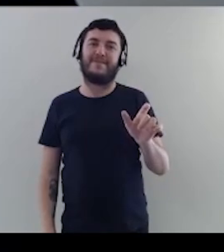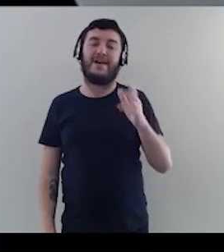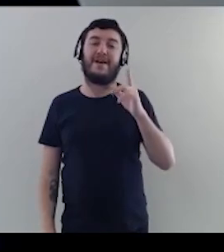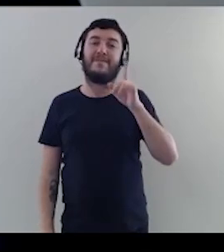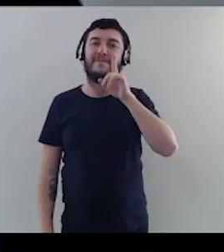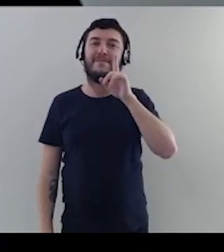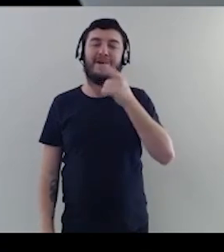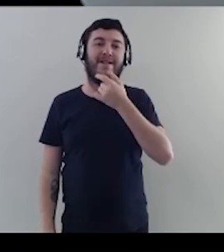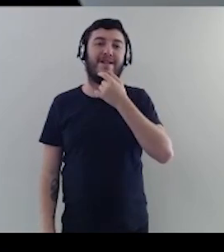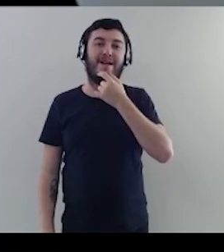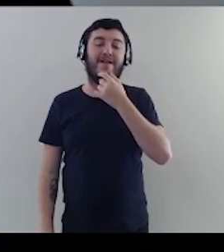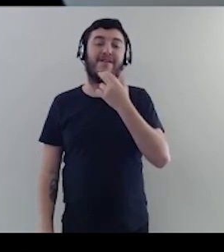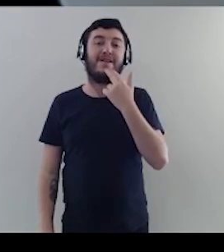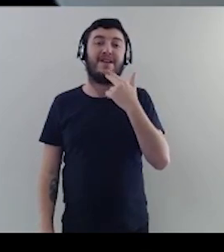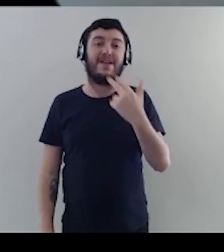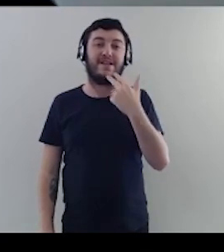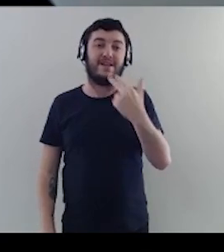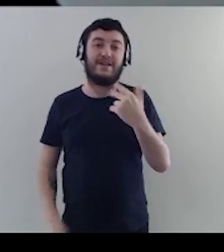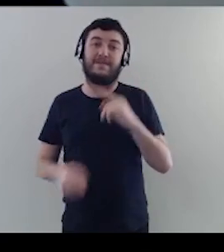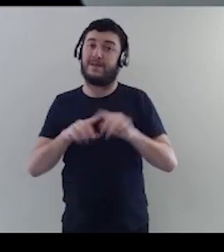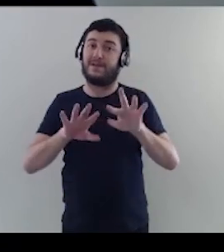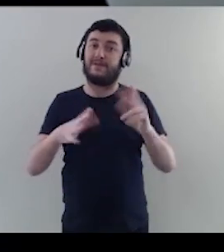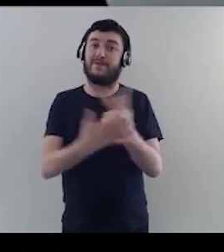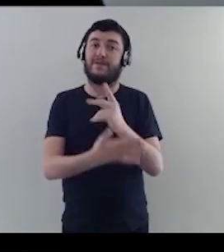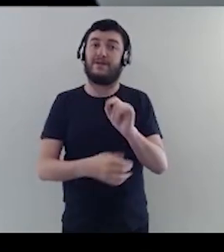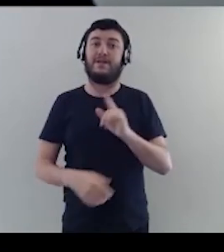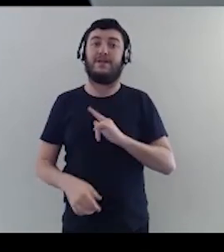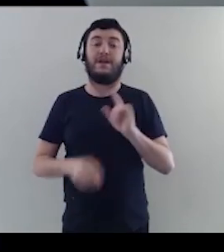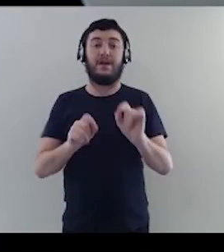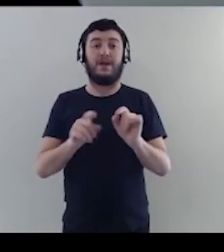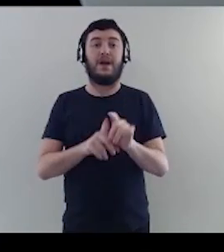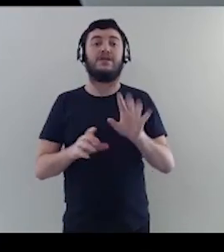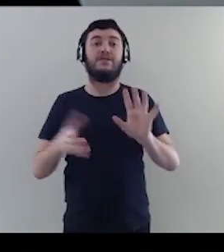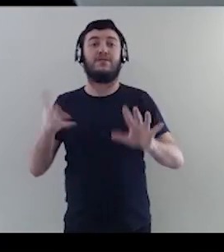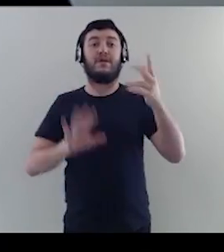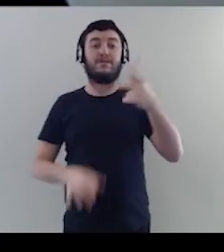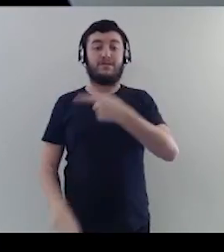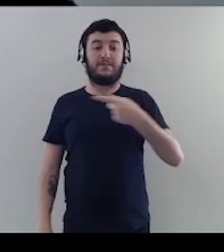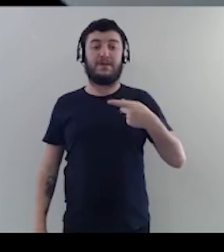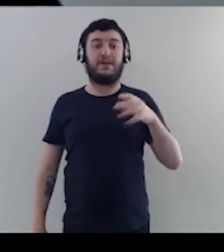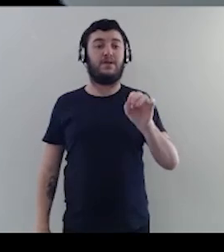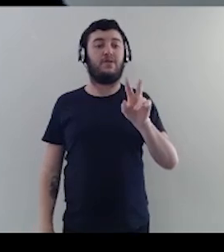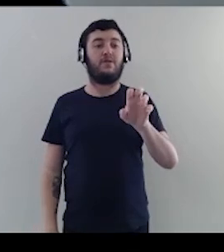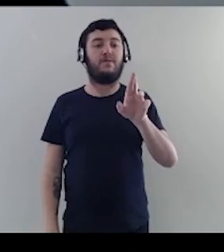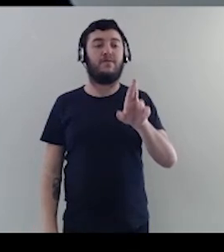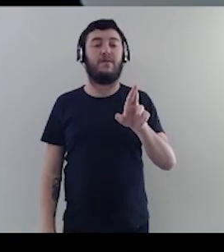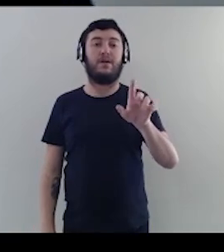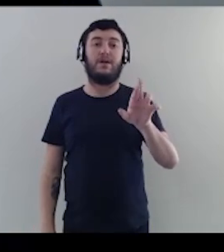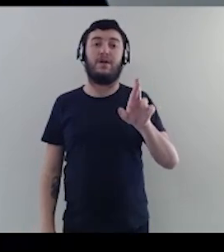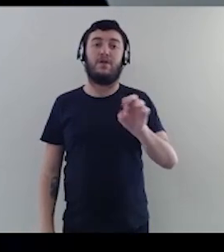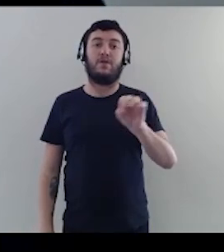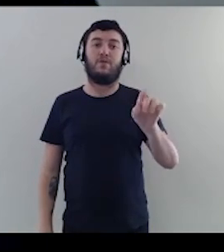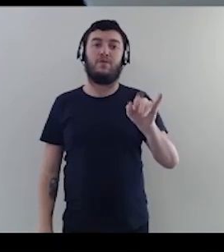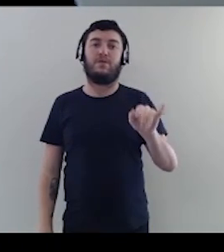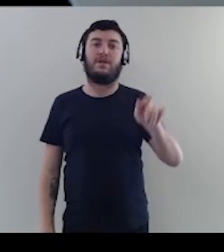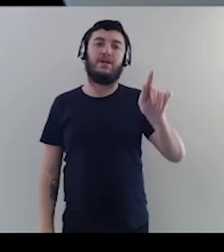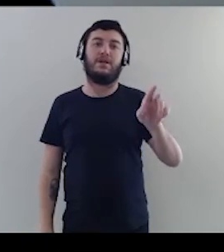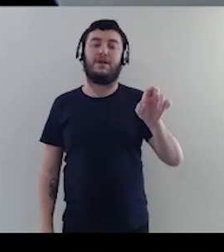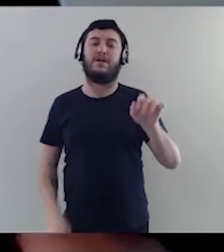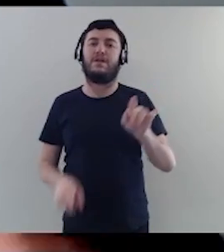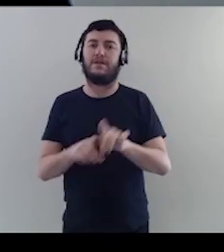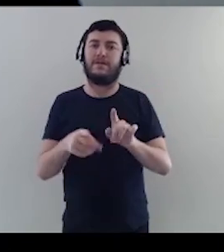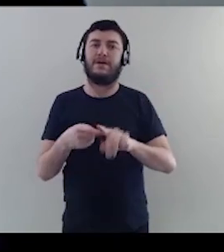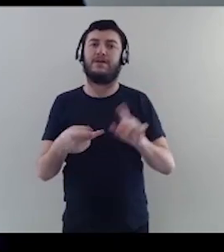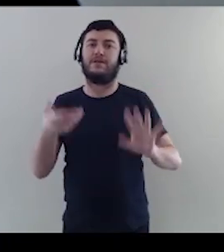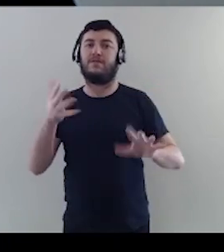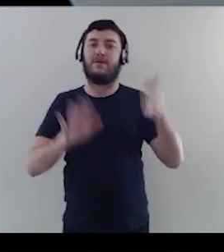superação do precedente que se chama overruling, e também a revogação parcial, que é o overriding, ou